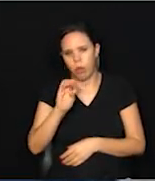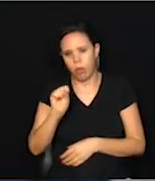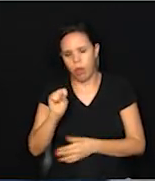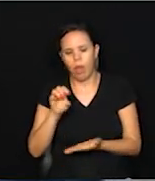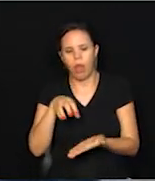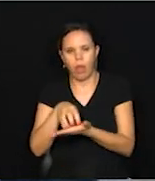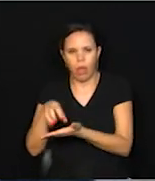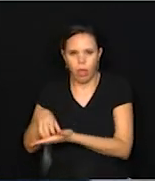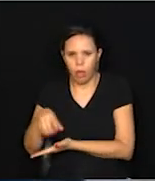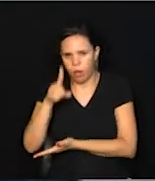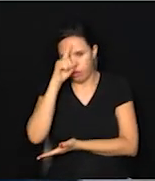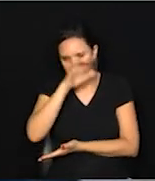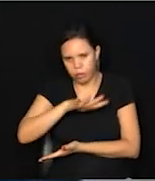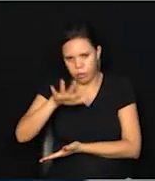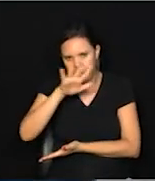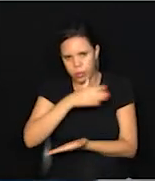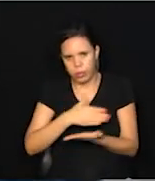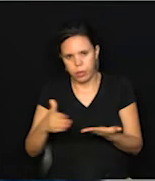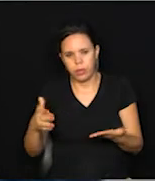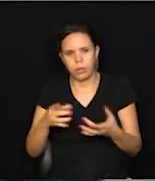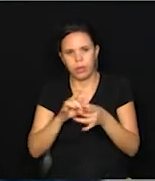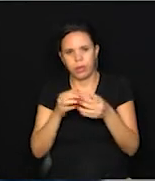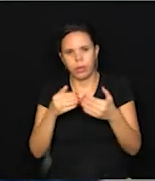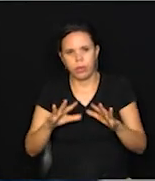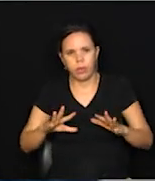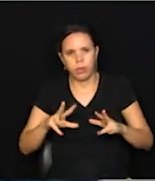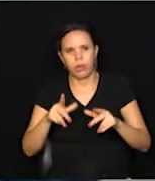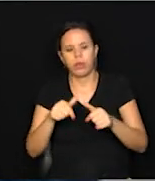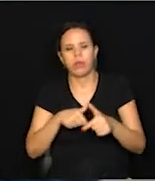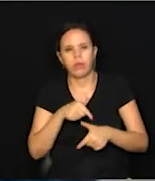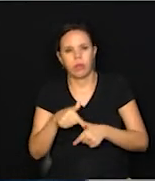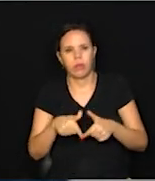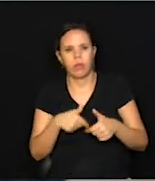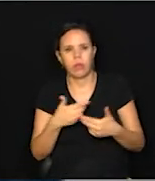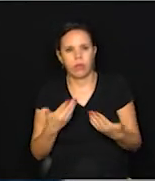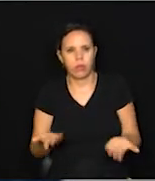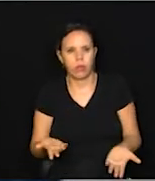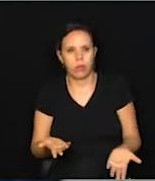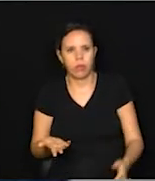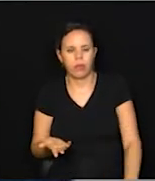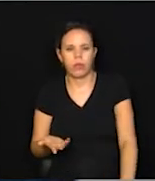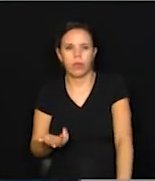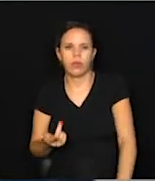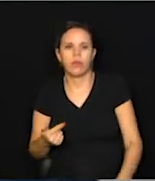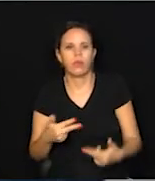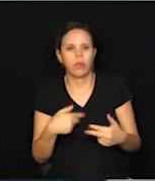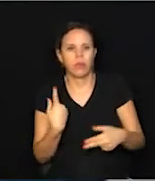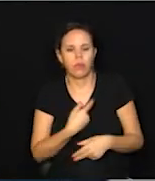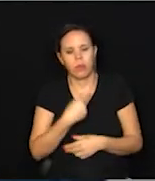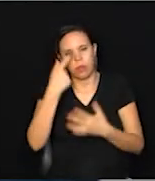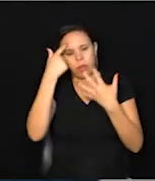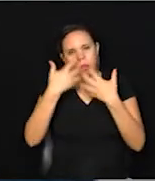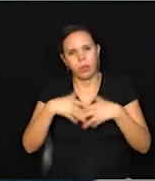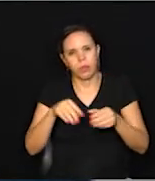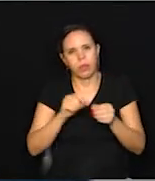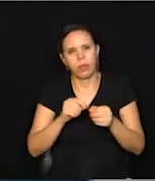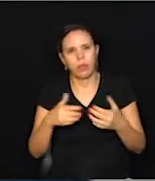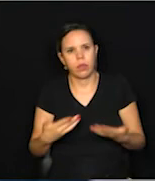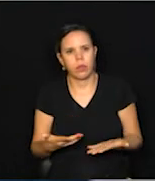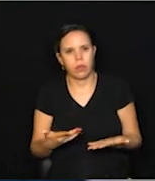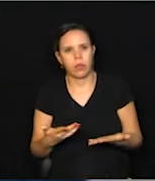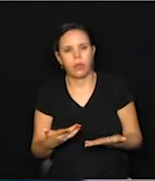e hospitalar, e começar a liberar todas as atividades. Mas uma coisa é a gente pensar em fazer isso com